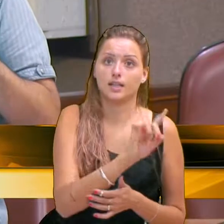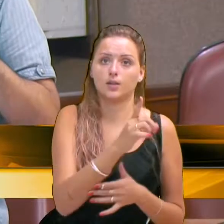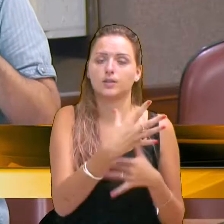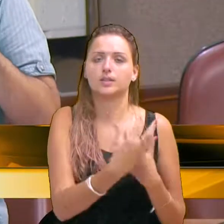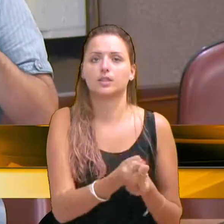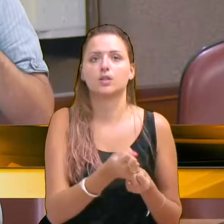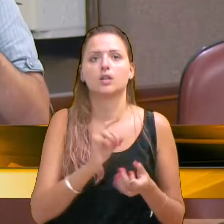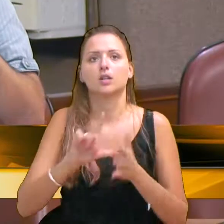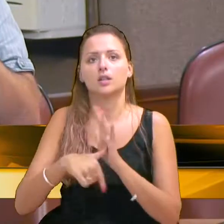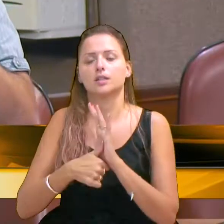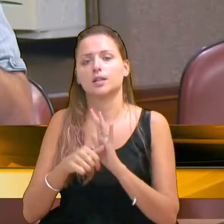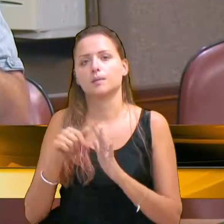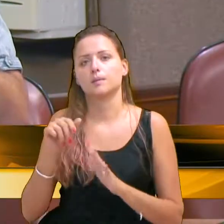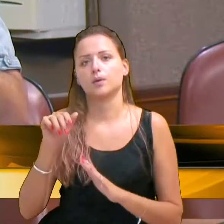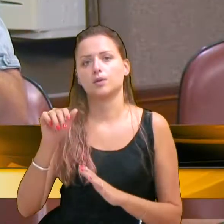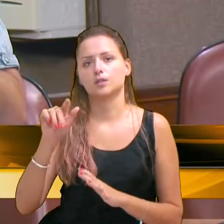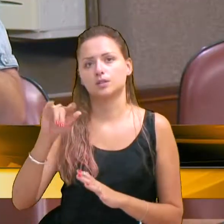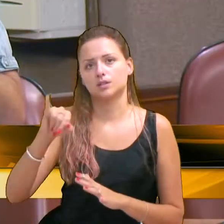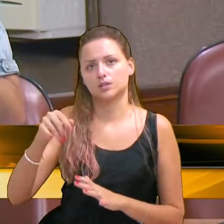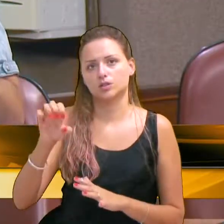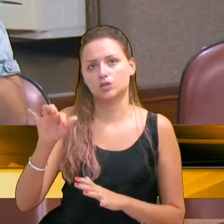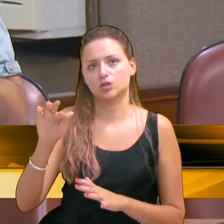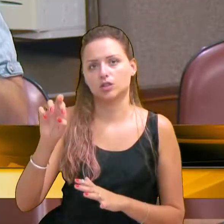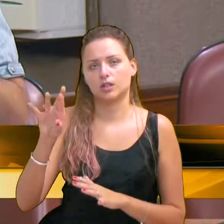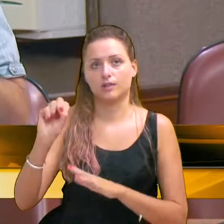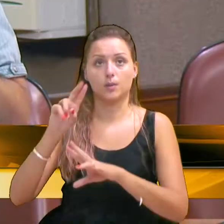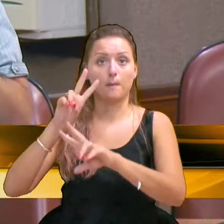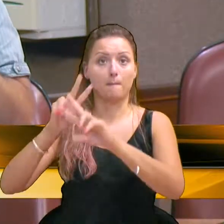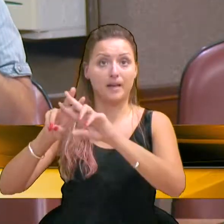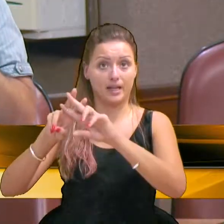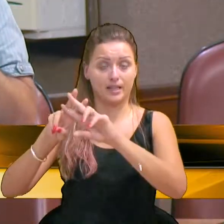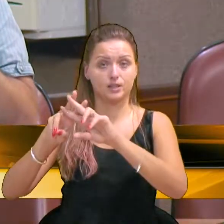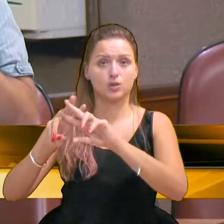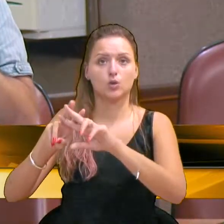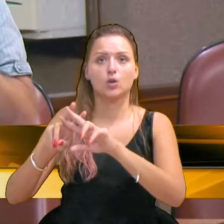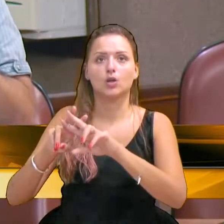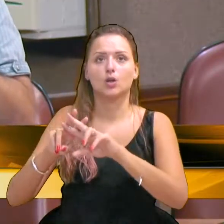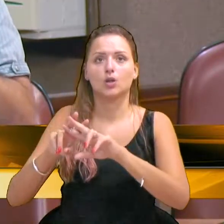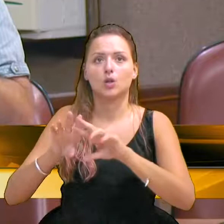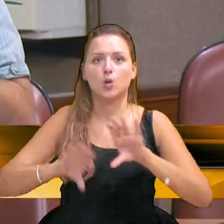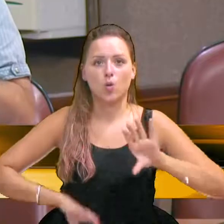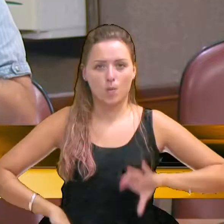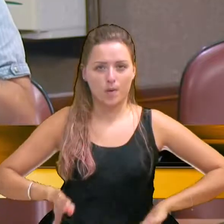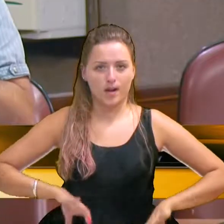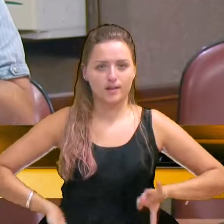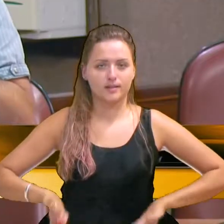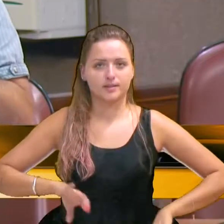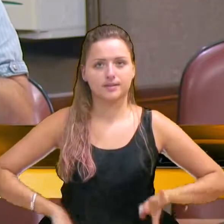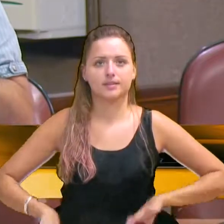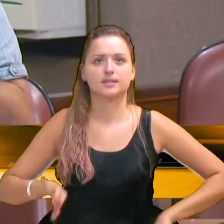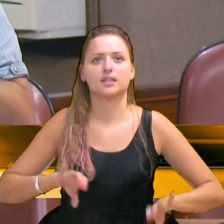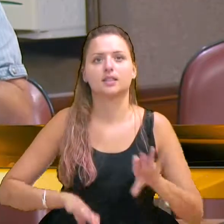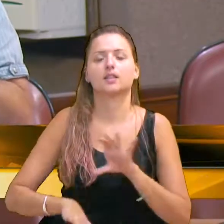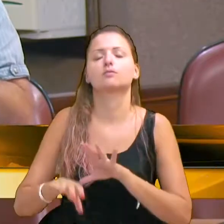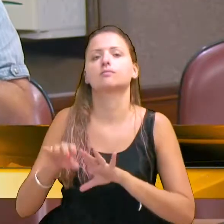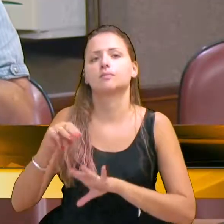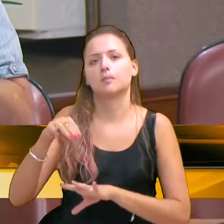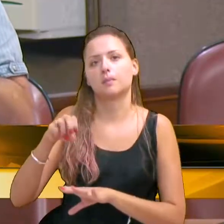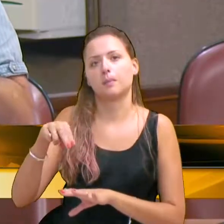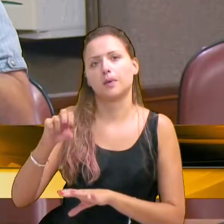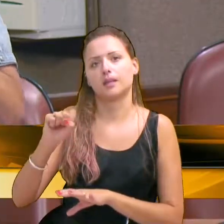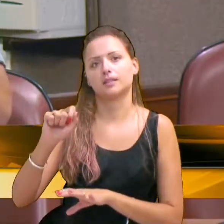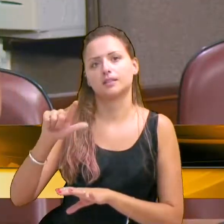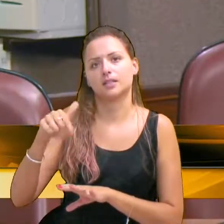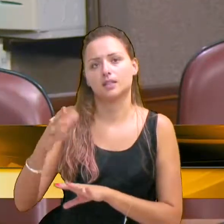Daí o Roberto Jefferson, deputado preso do Mensalão, assinado embaixo pelo juiz, que esse sim era